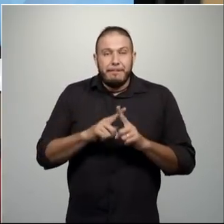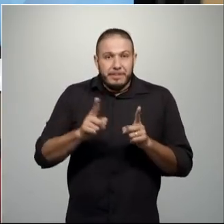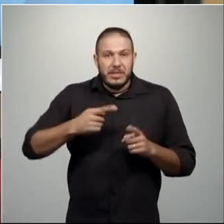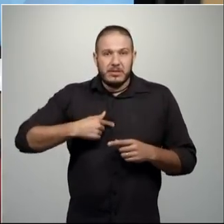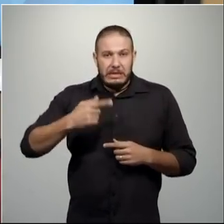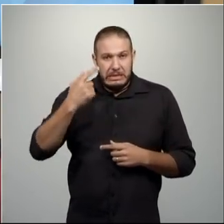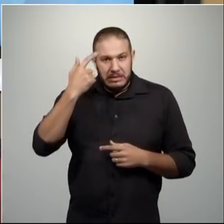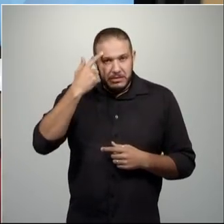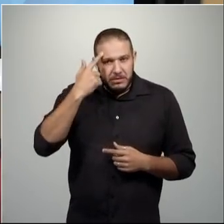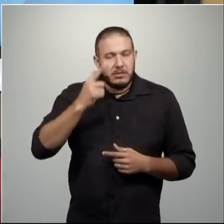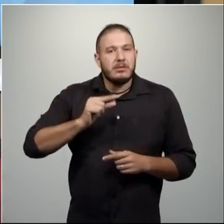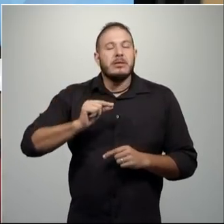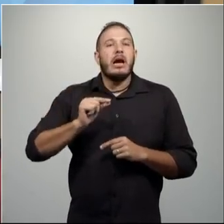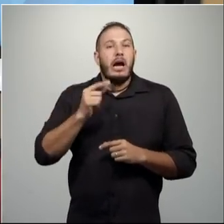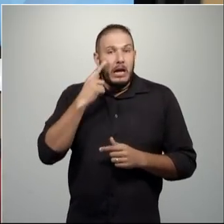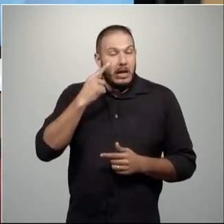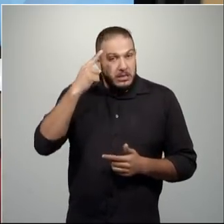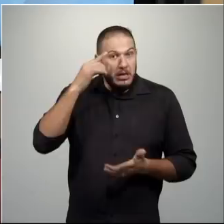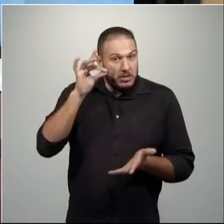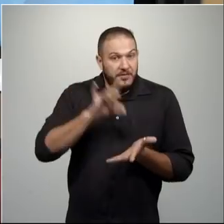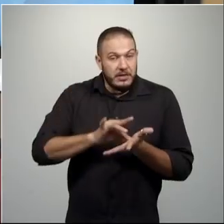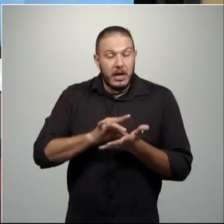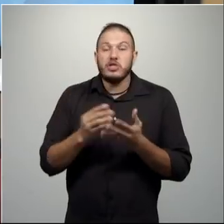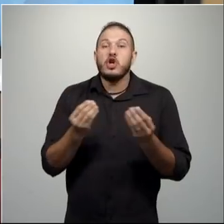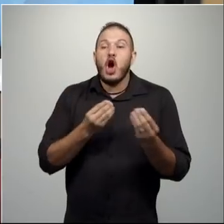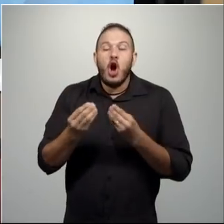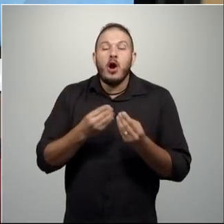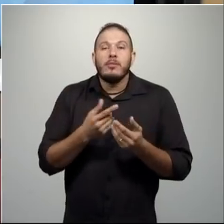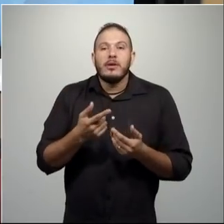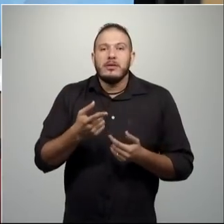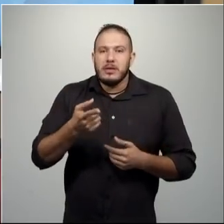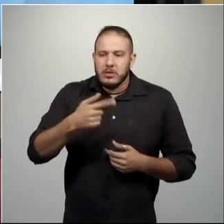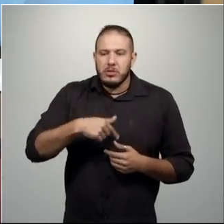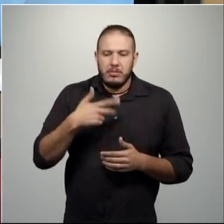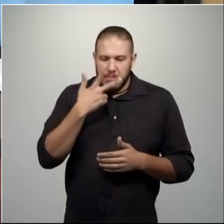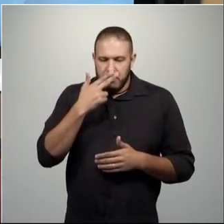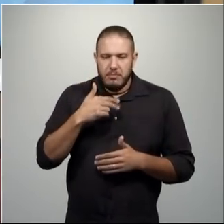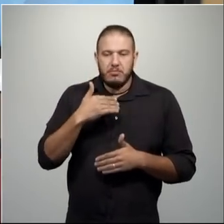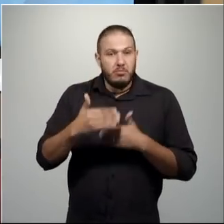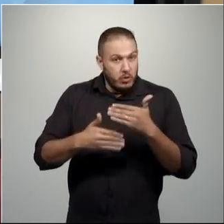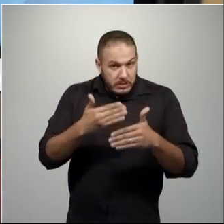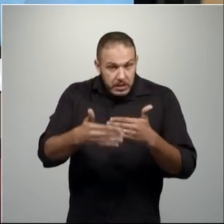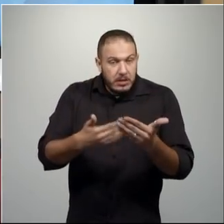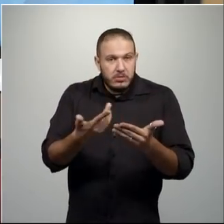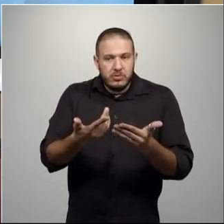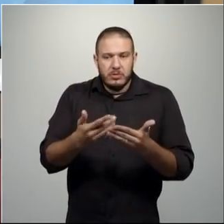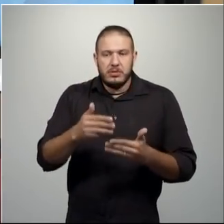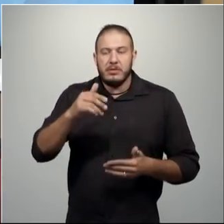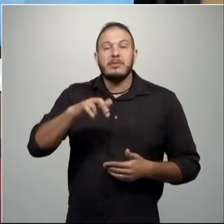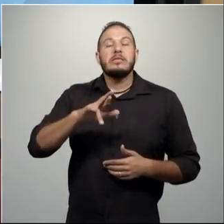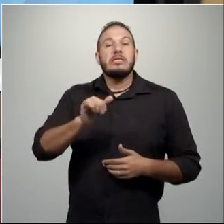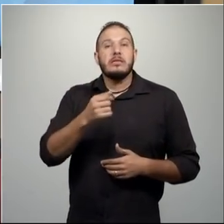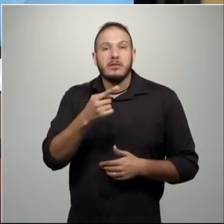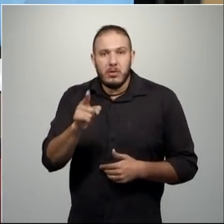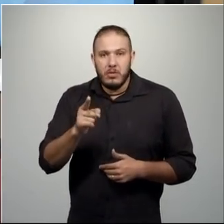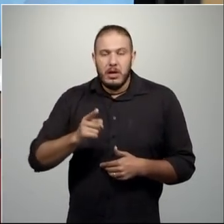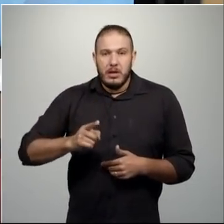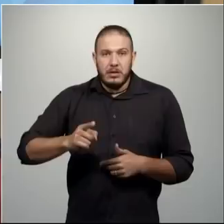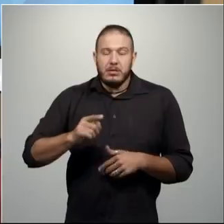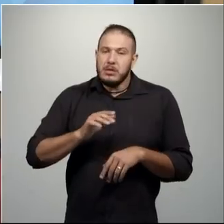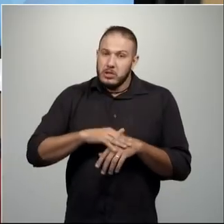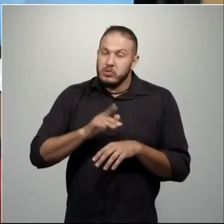detalhes de verdade e como funciona o a esse processo de mineração então o be com ele foi projetado